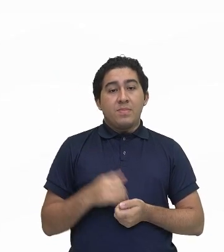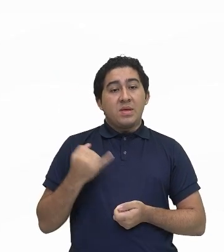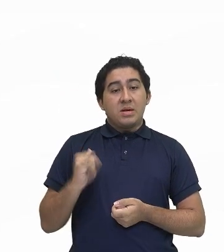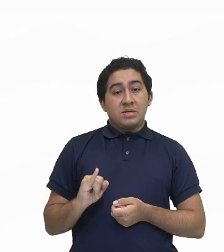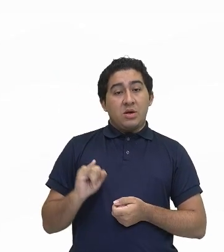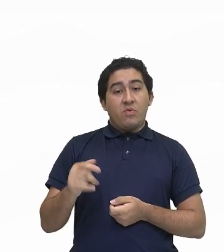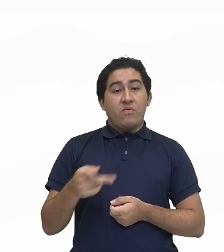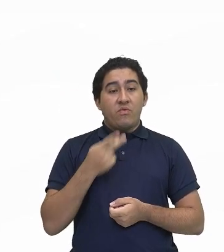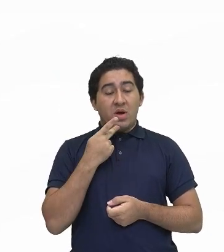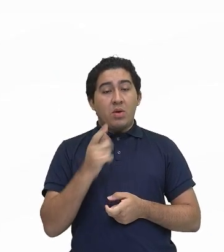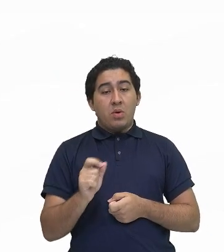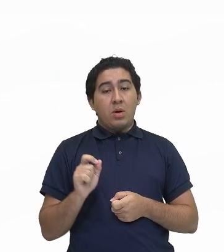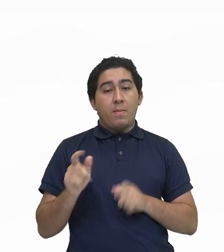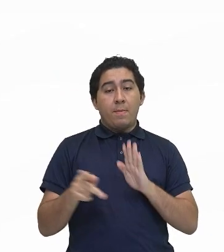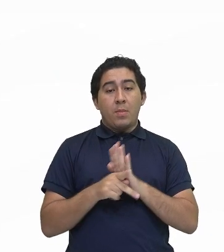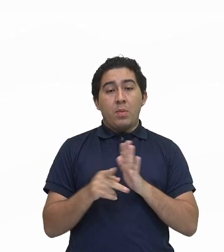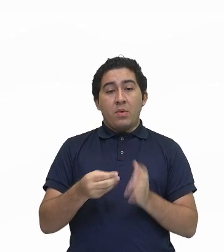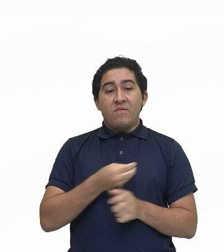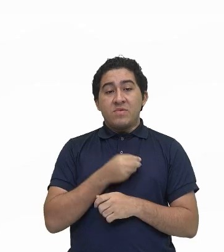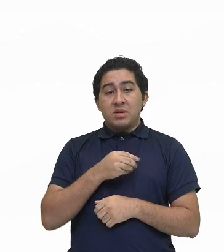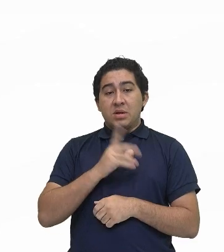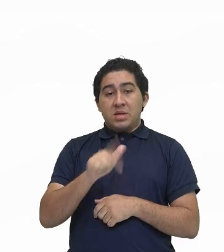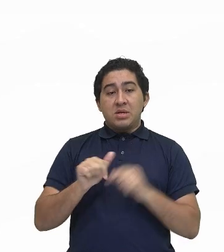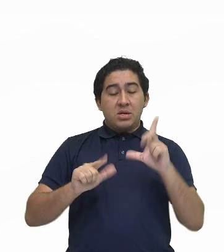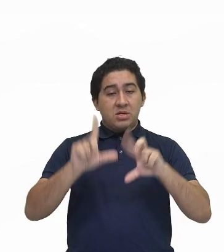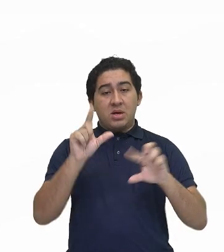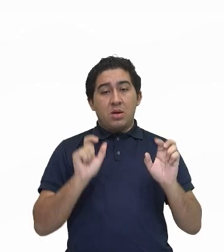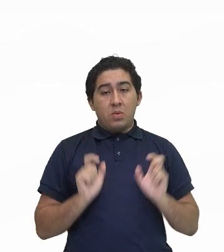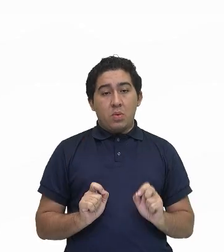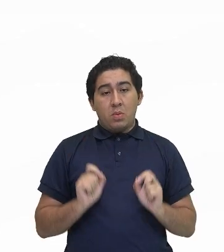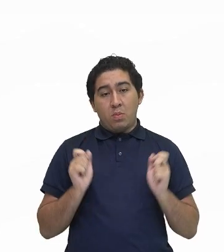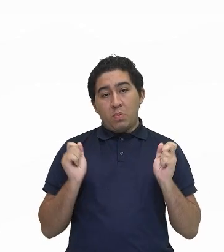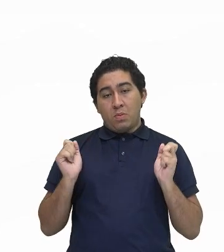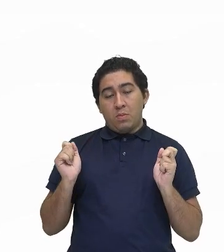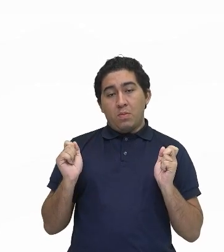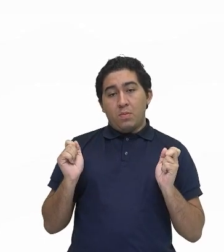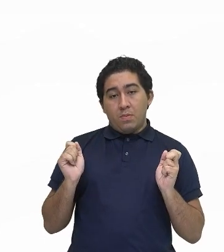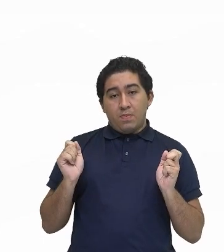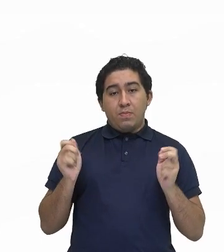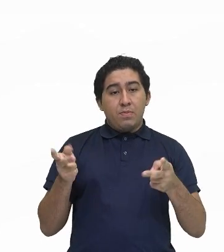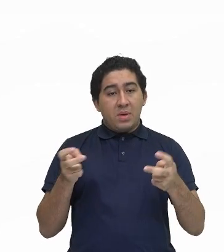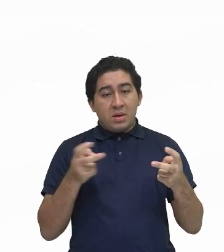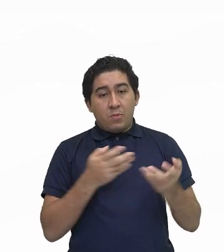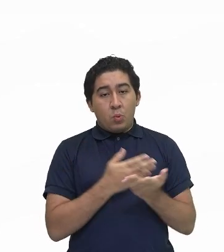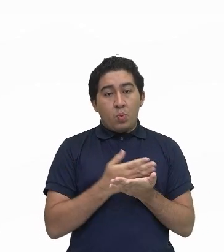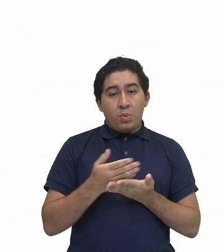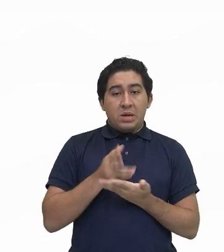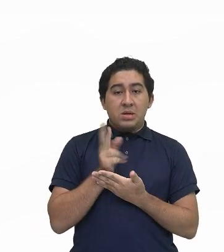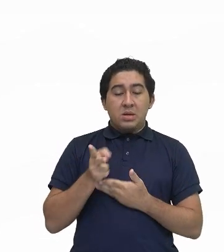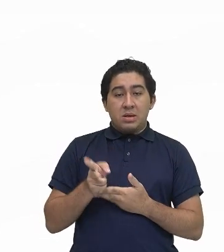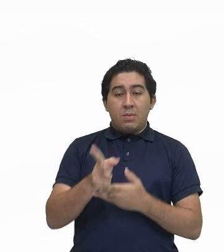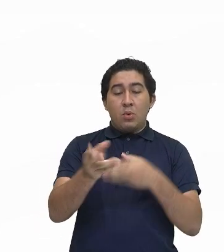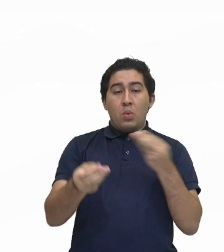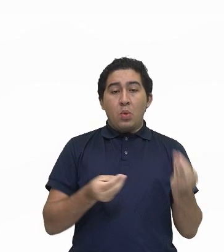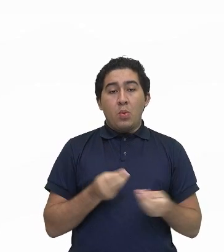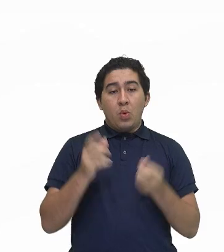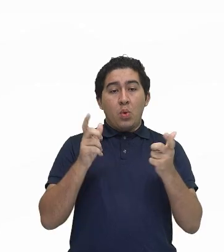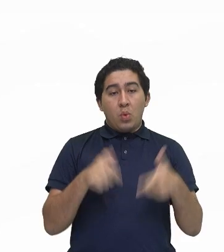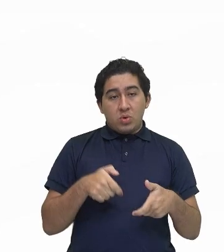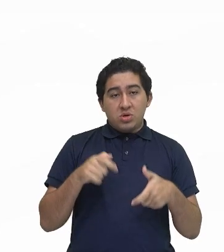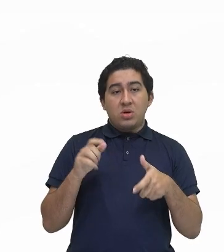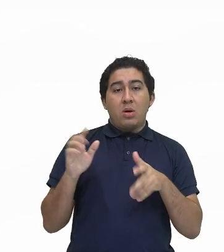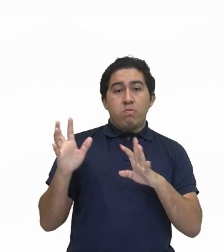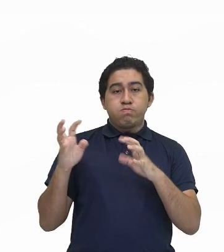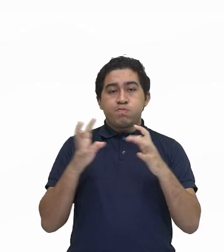fala do ciclo de vida das estrelas, o ciclo de vida é iniciado sempre nas